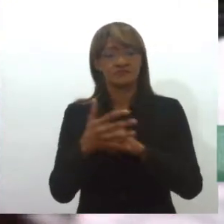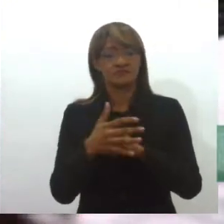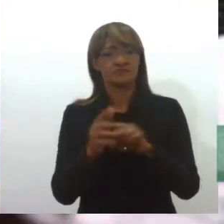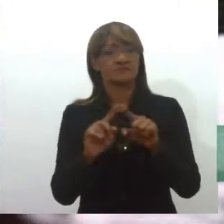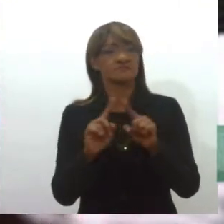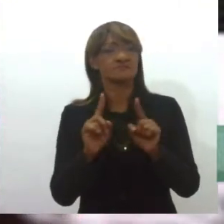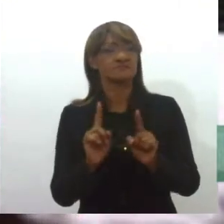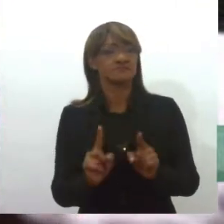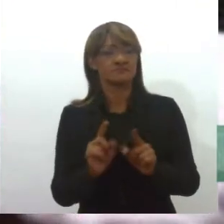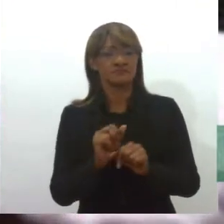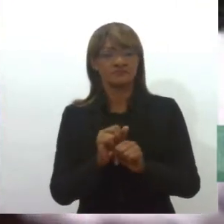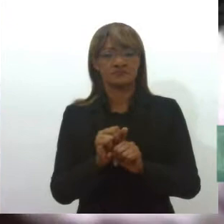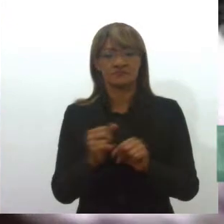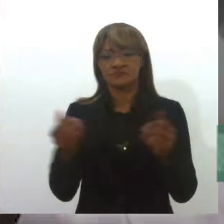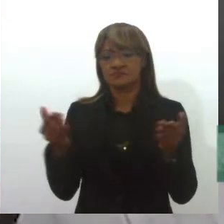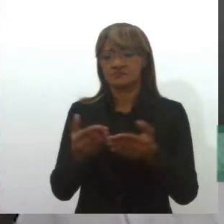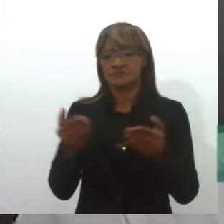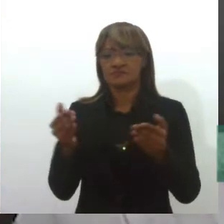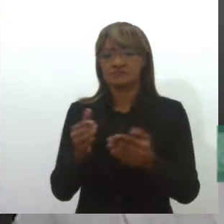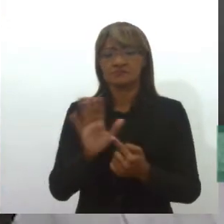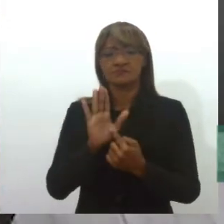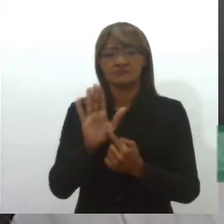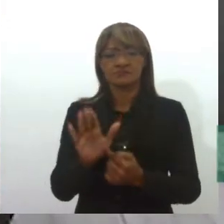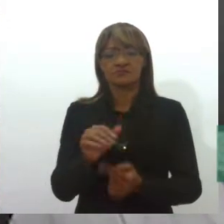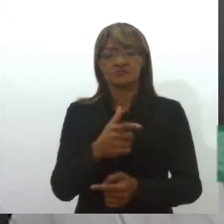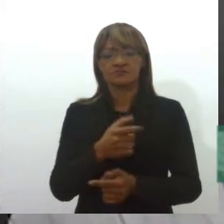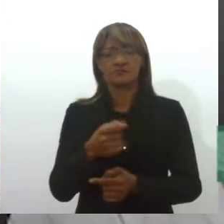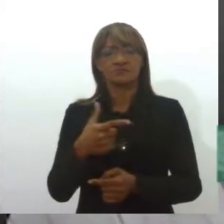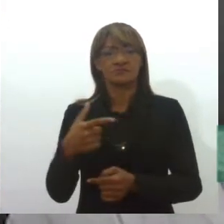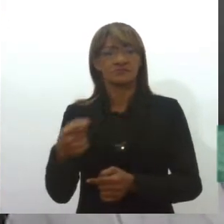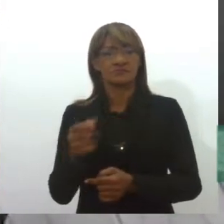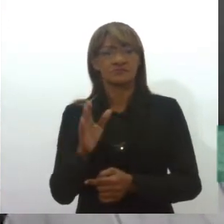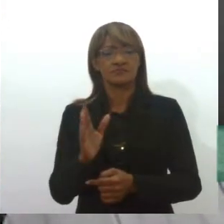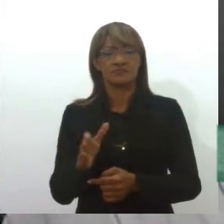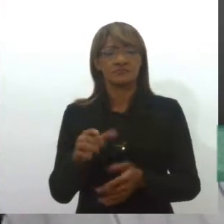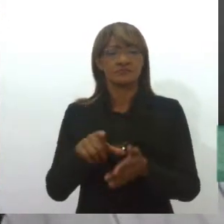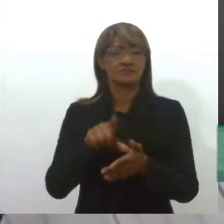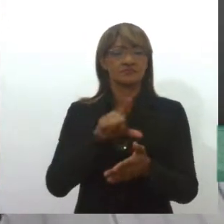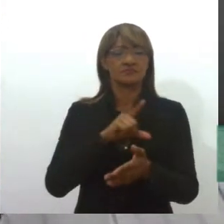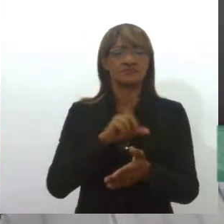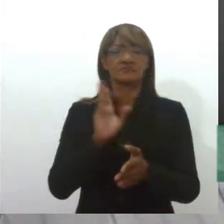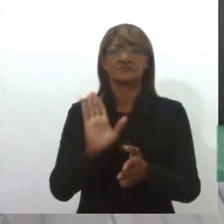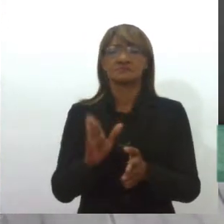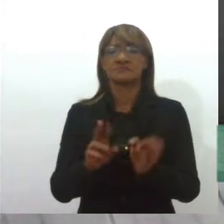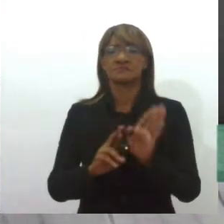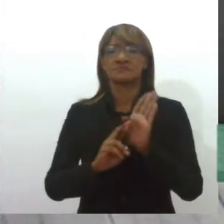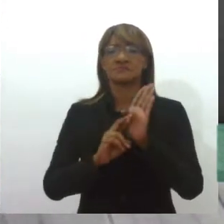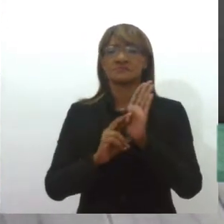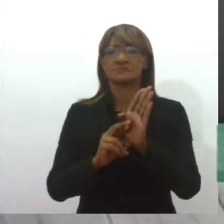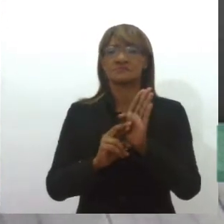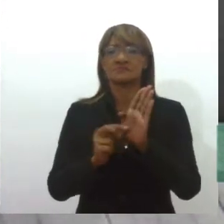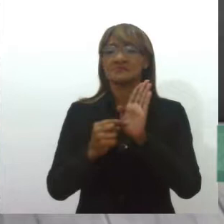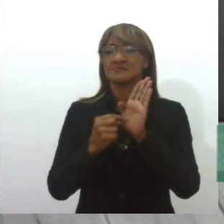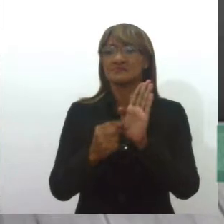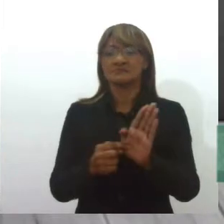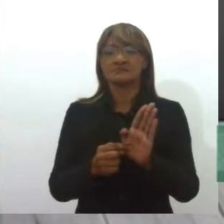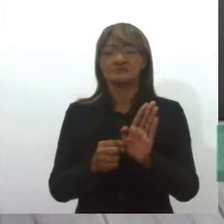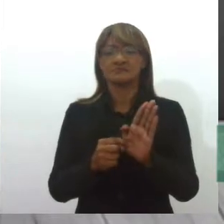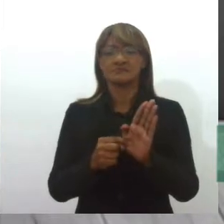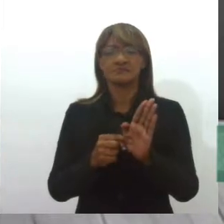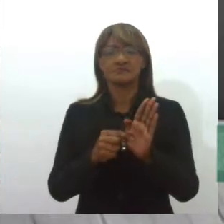questão em relação aos números de 2020 é que, à época, eles representaram um recorde histórico